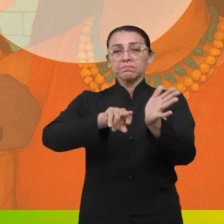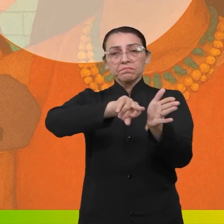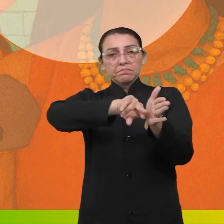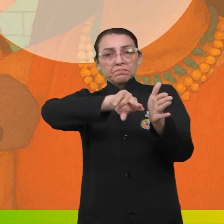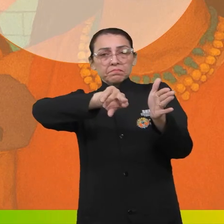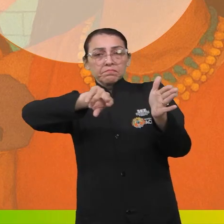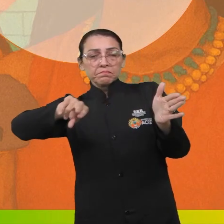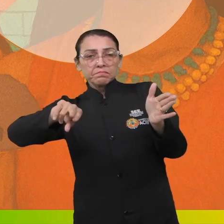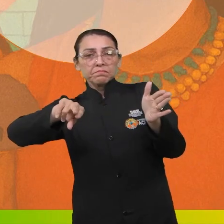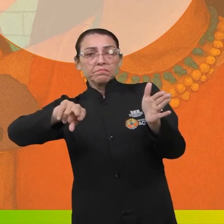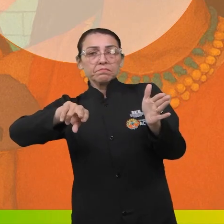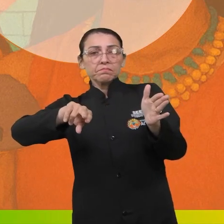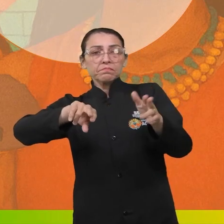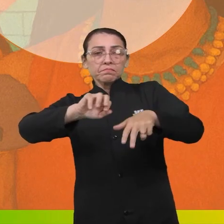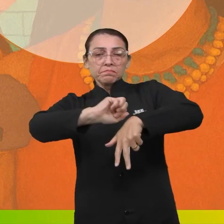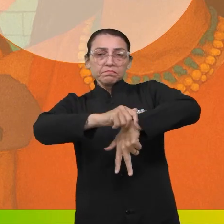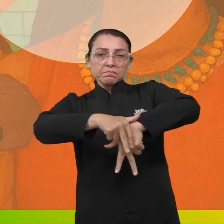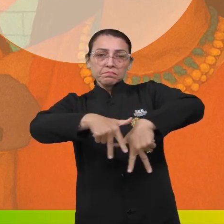diversas raças,